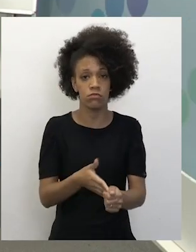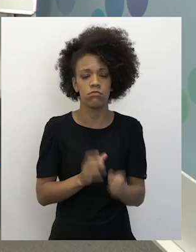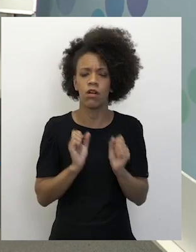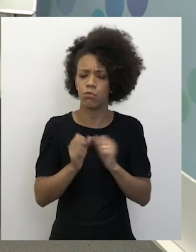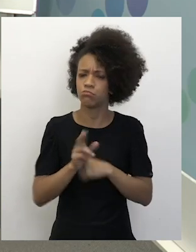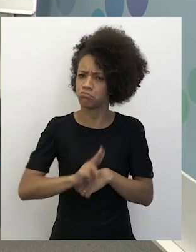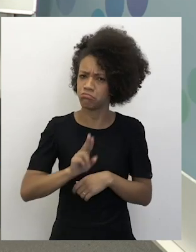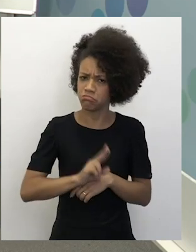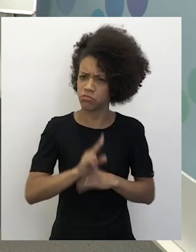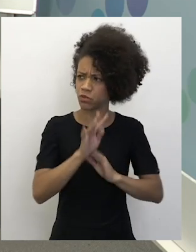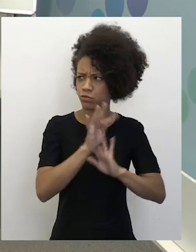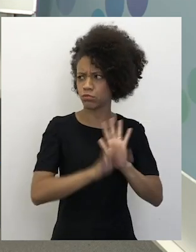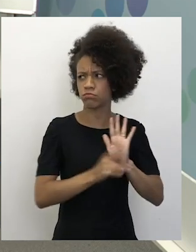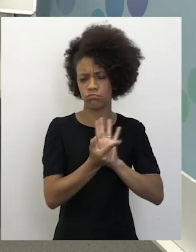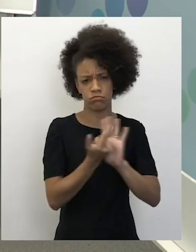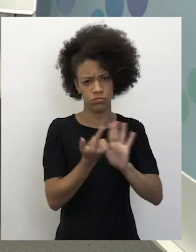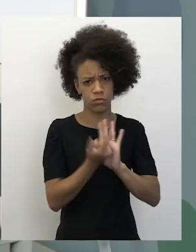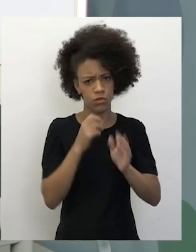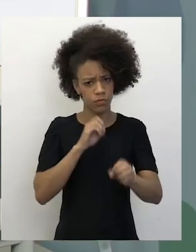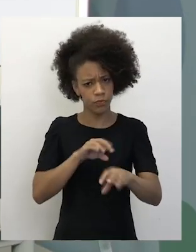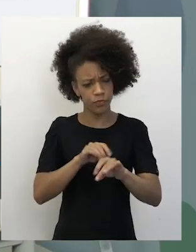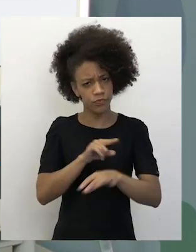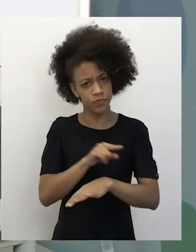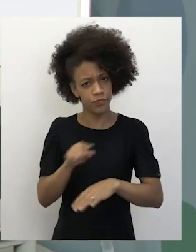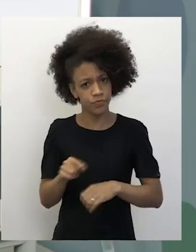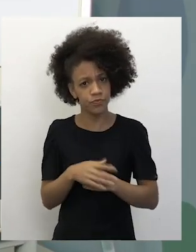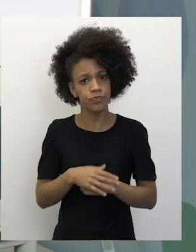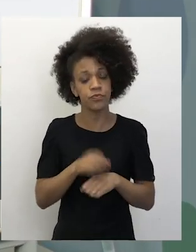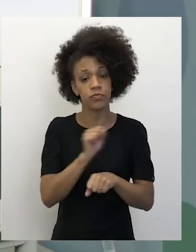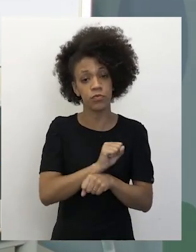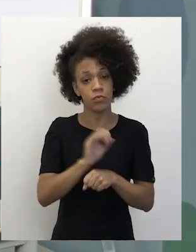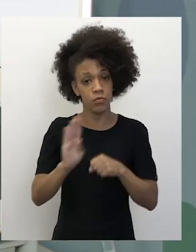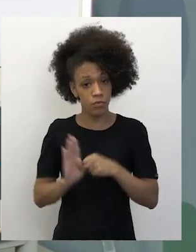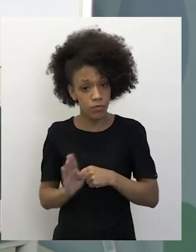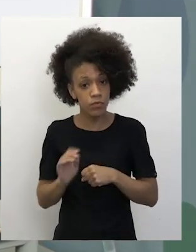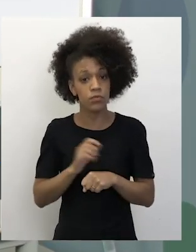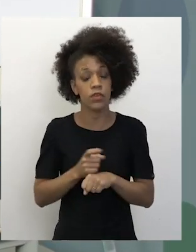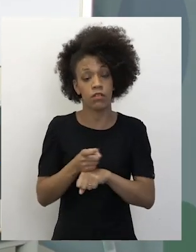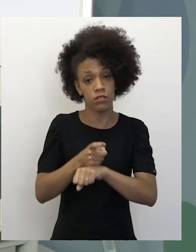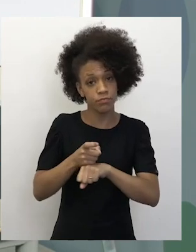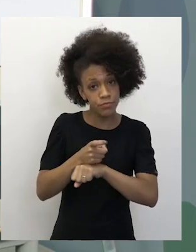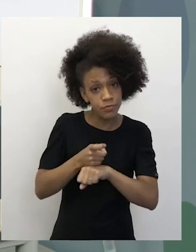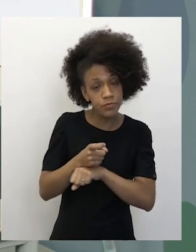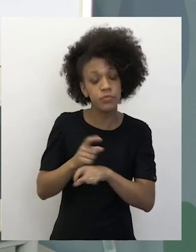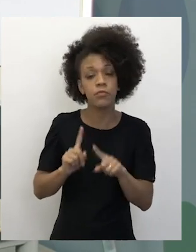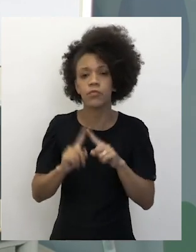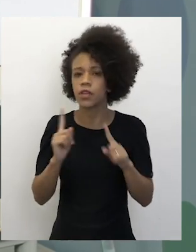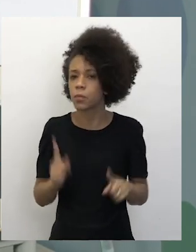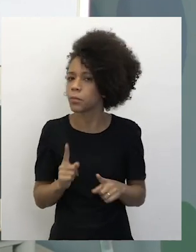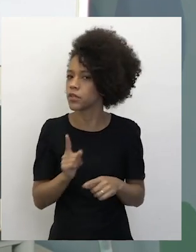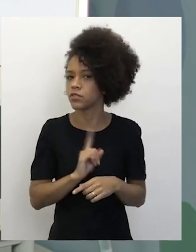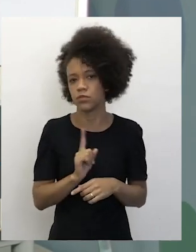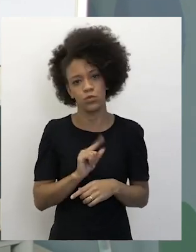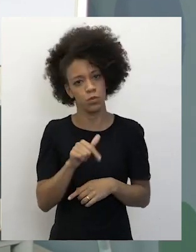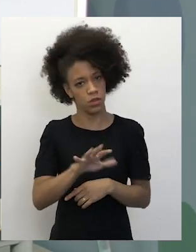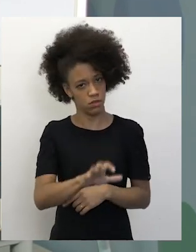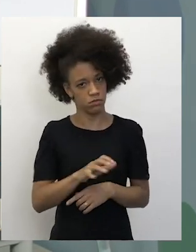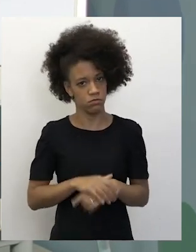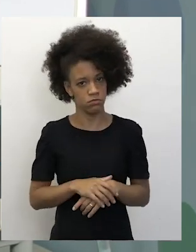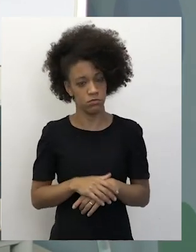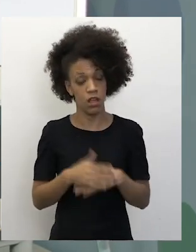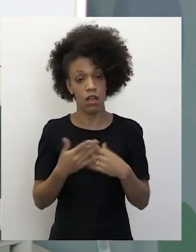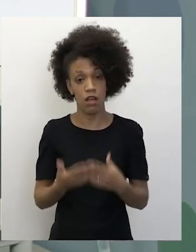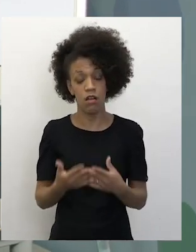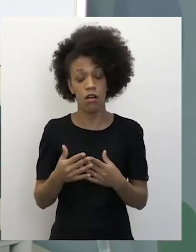posso até utilizar um texto literário para ensinar você substantivo para ensinar advérbio mas não é a função da literatura é isso a